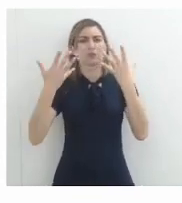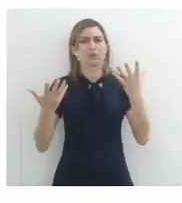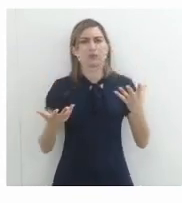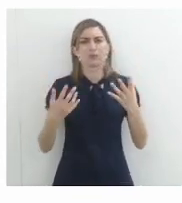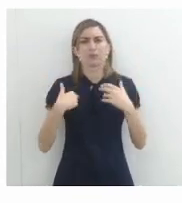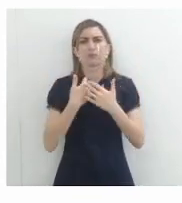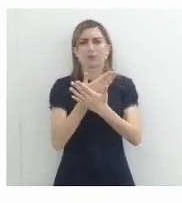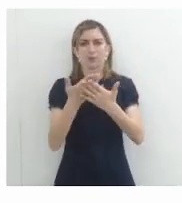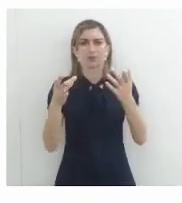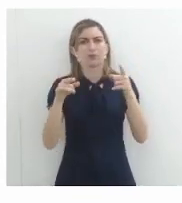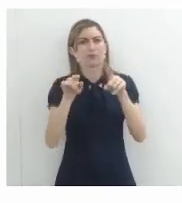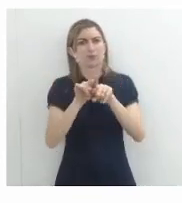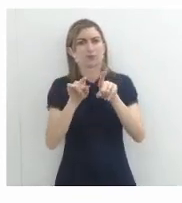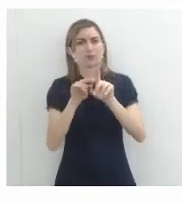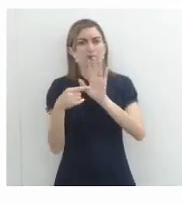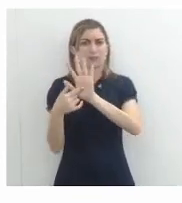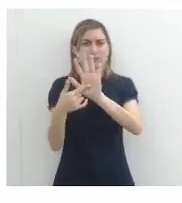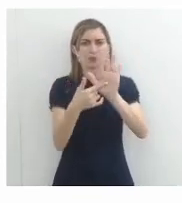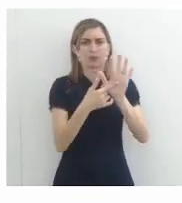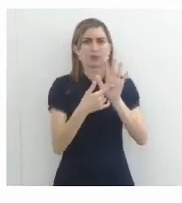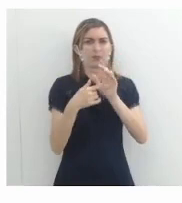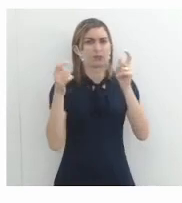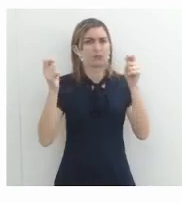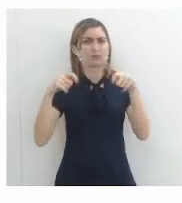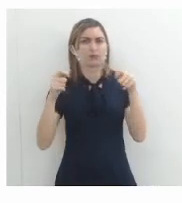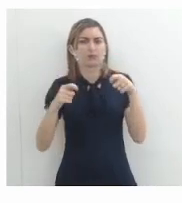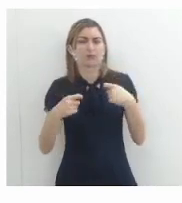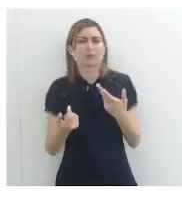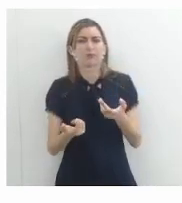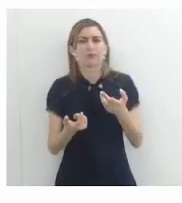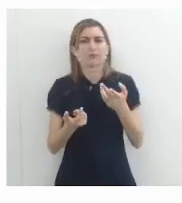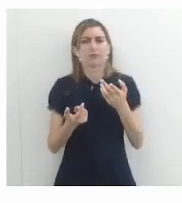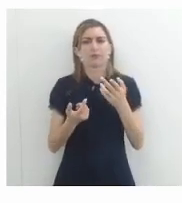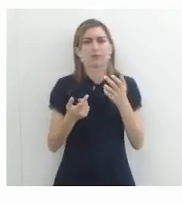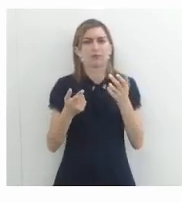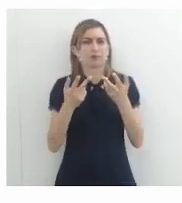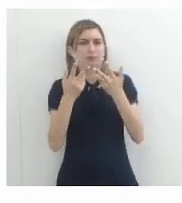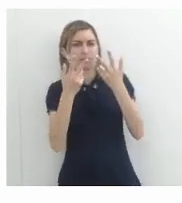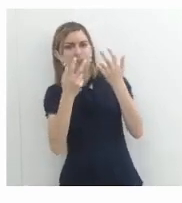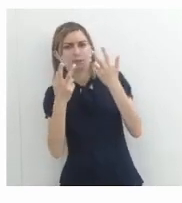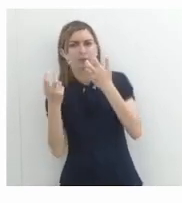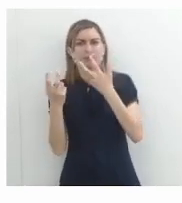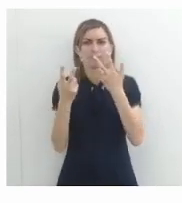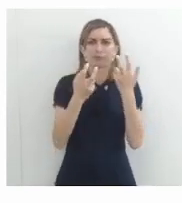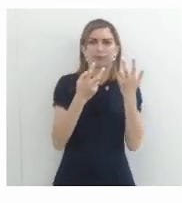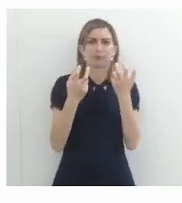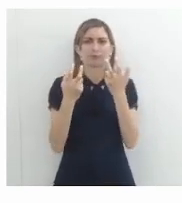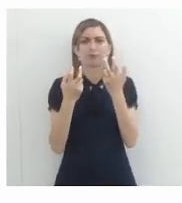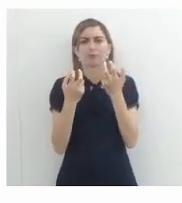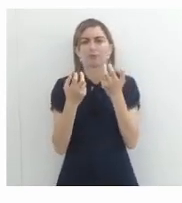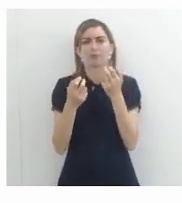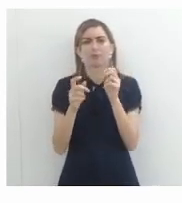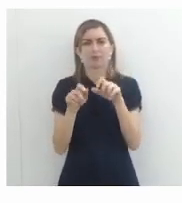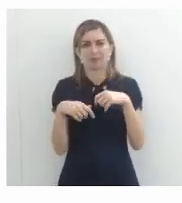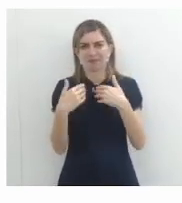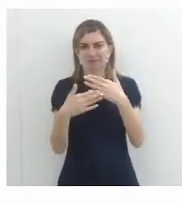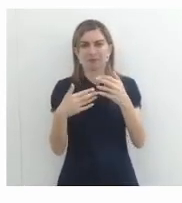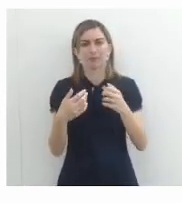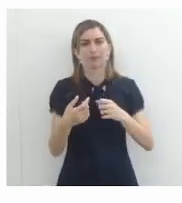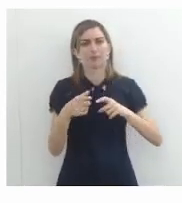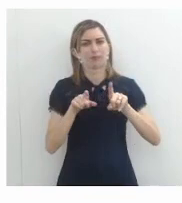isso também dava, né, essa percepção, né, de perspectiva. E